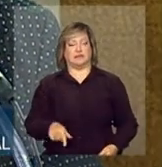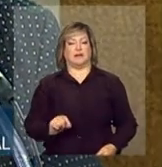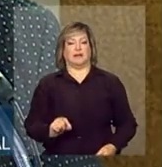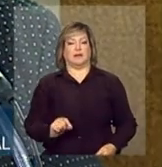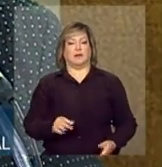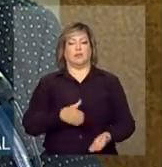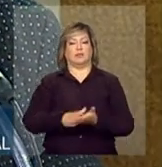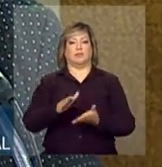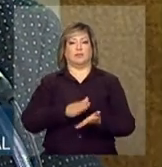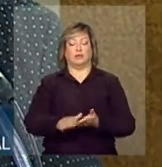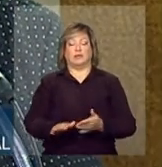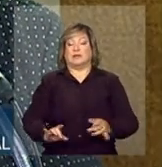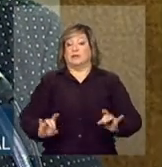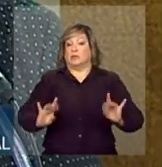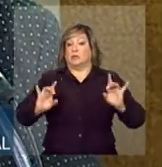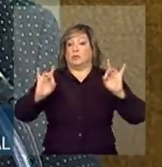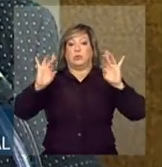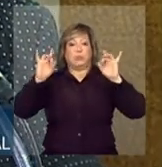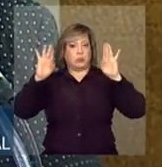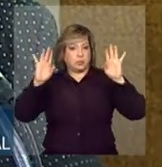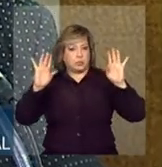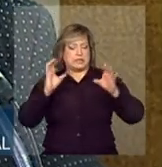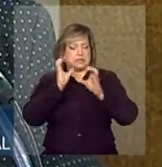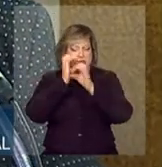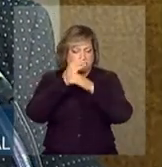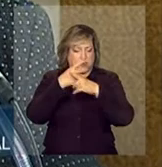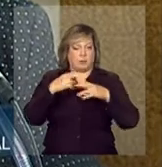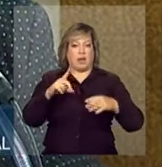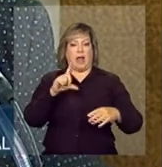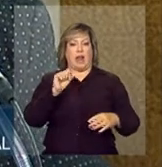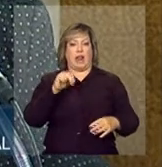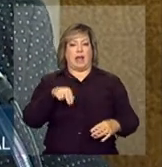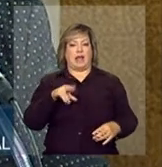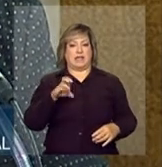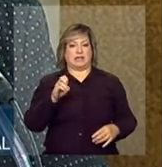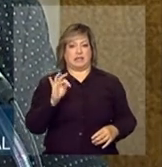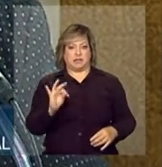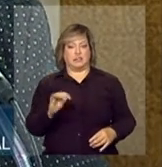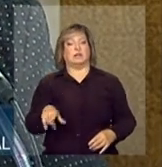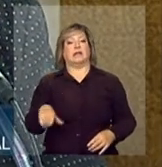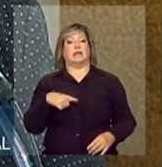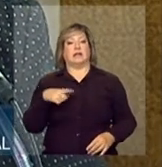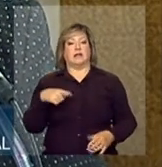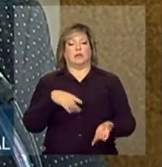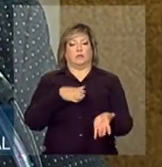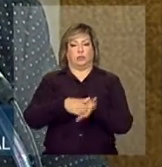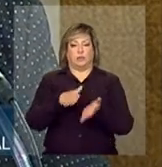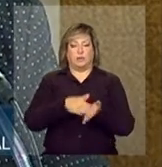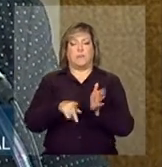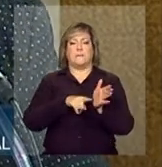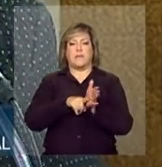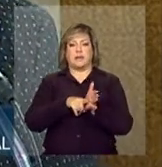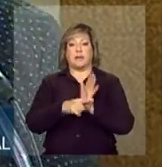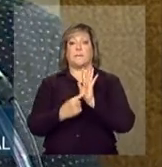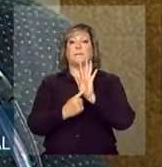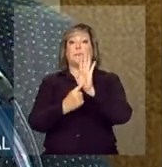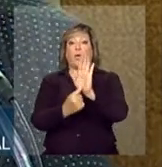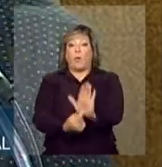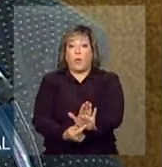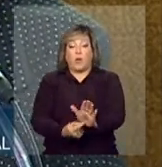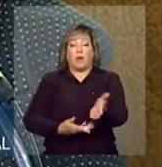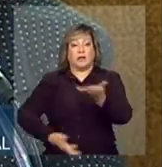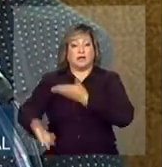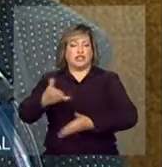uma publicação de altíssimo nível científico, que é a Lancet, publicou uma pesquisa mostrando a